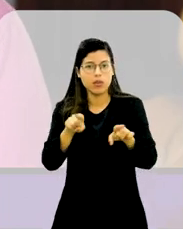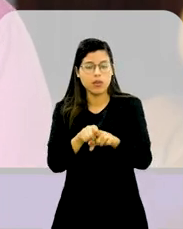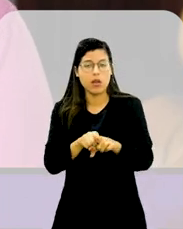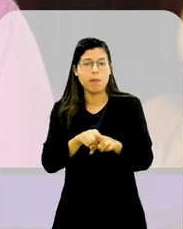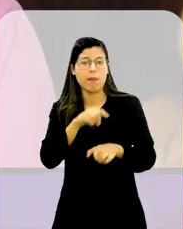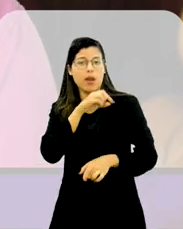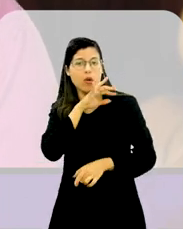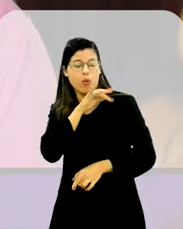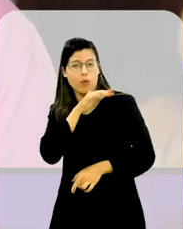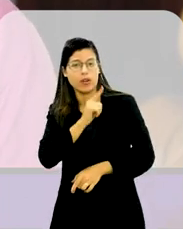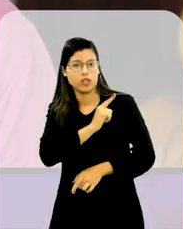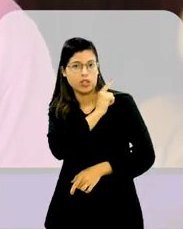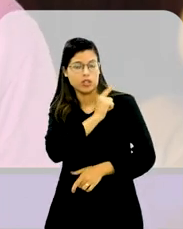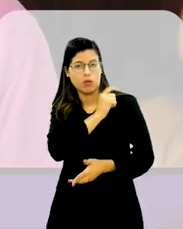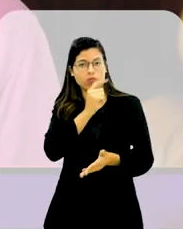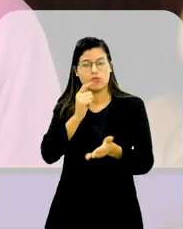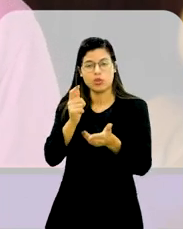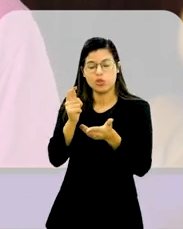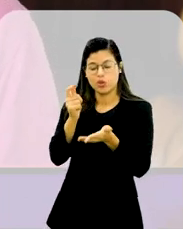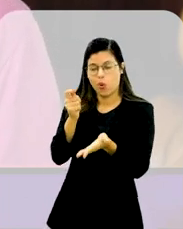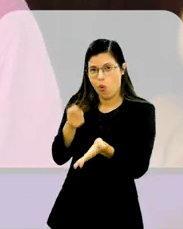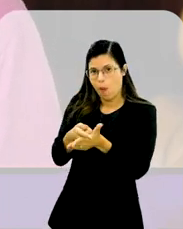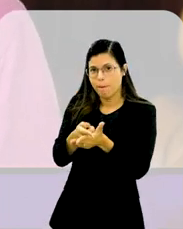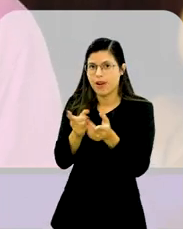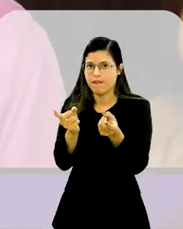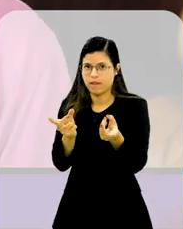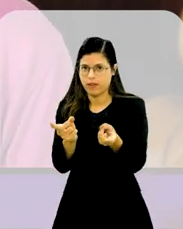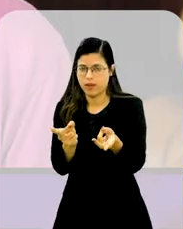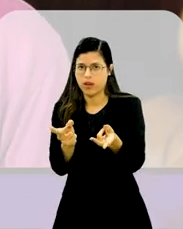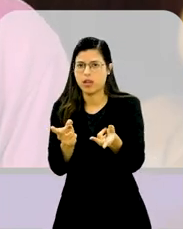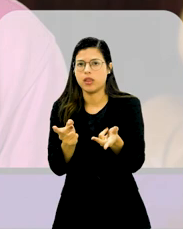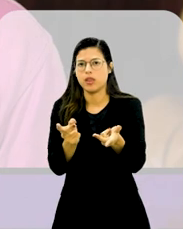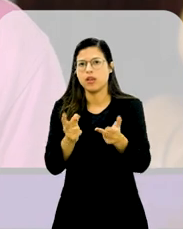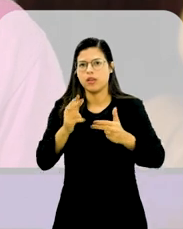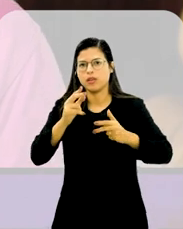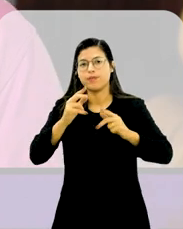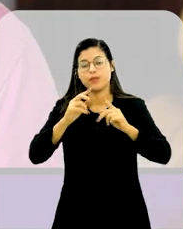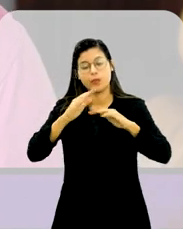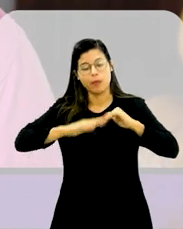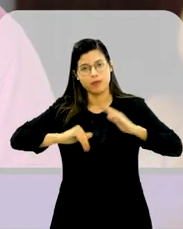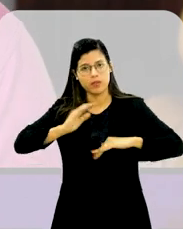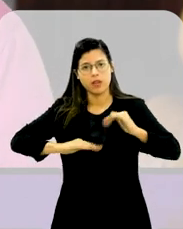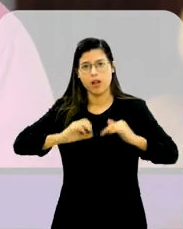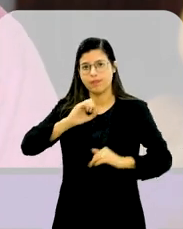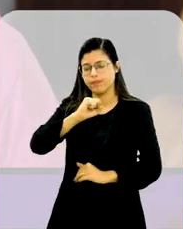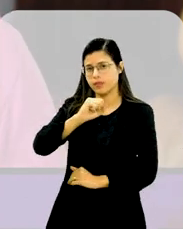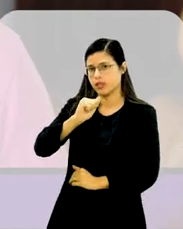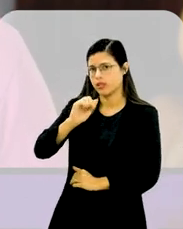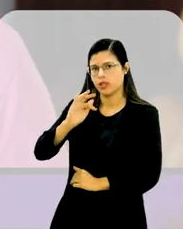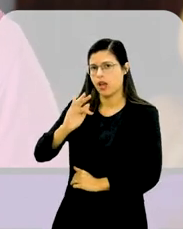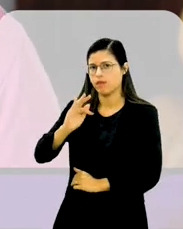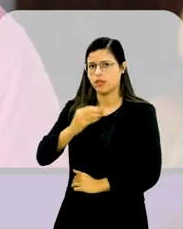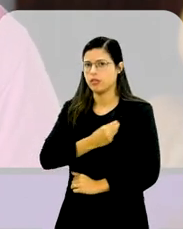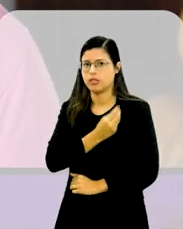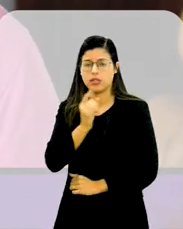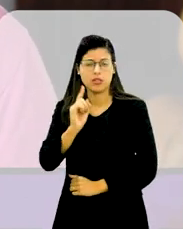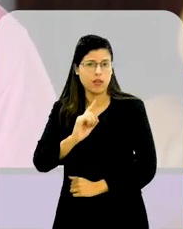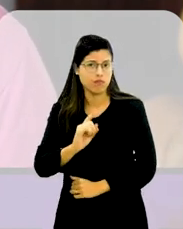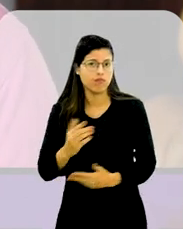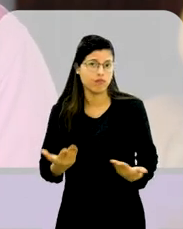sendo comprovado má gestão de compra e venda de jogadores e tudo mais a saf nem